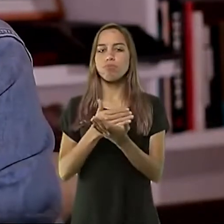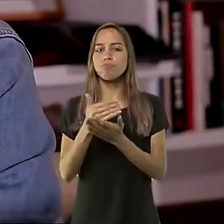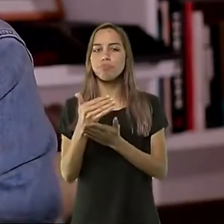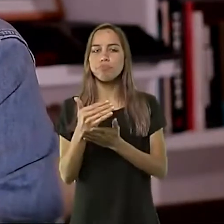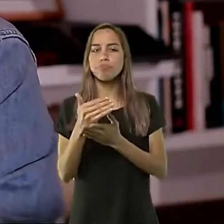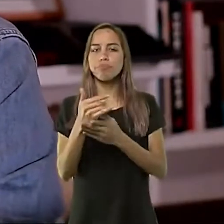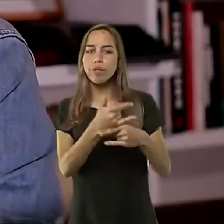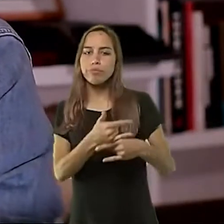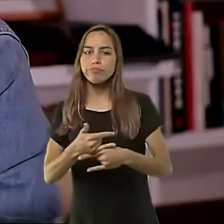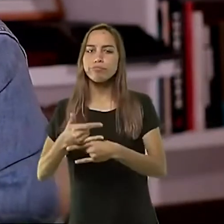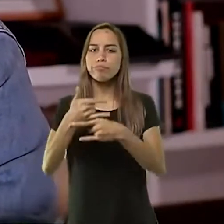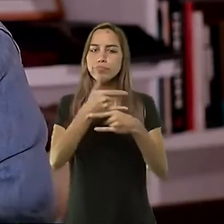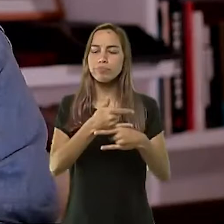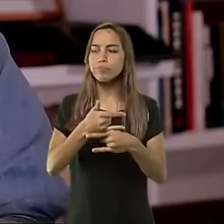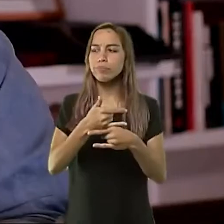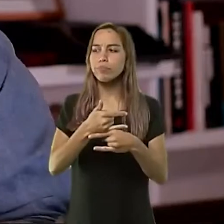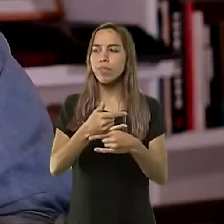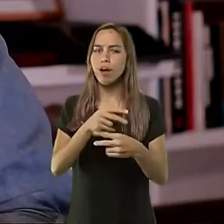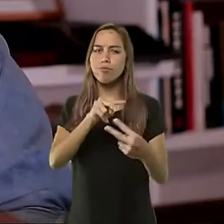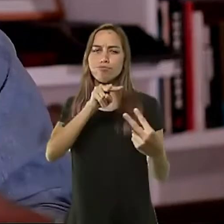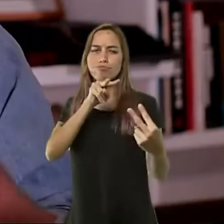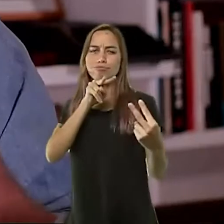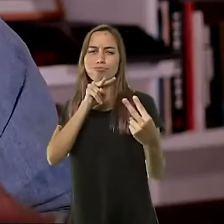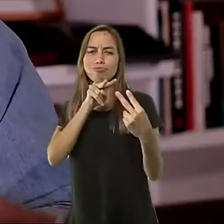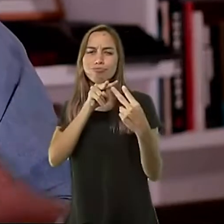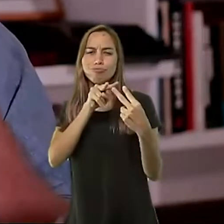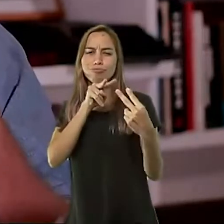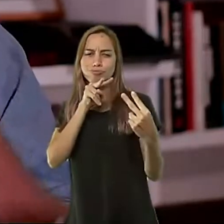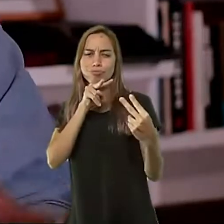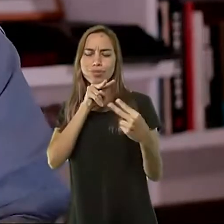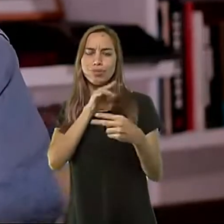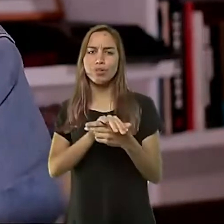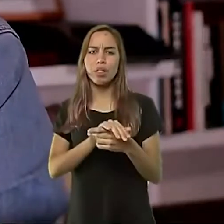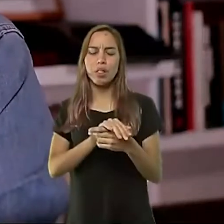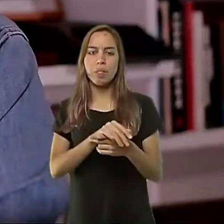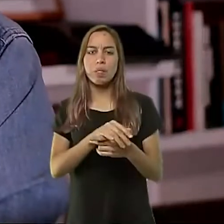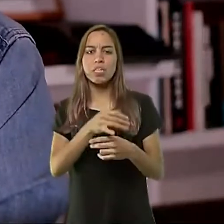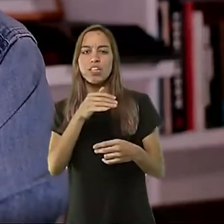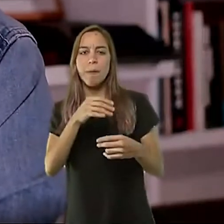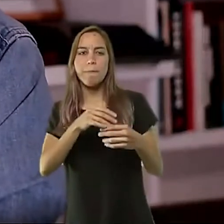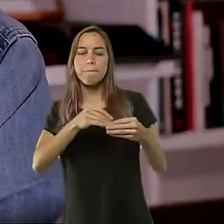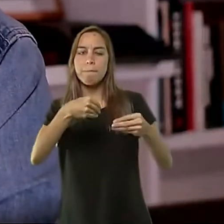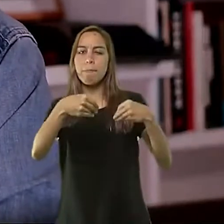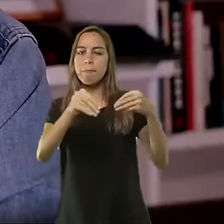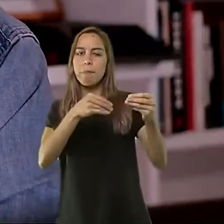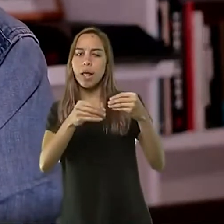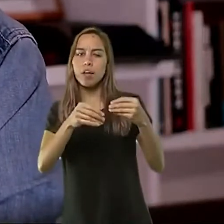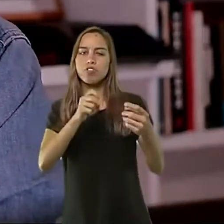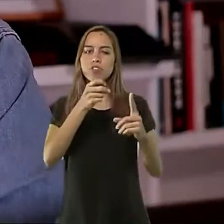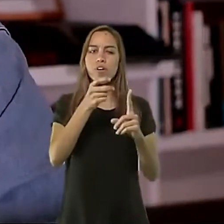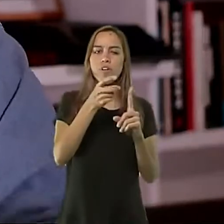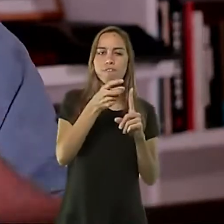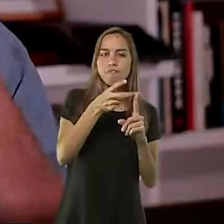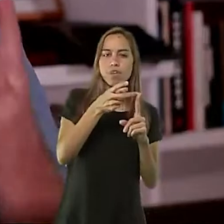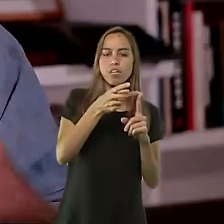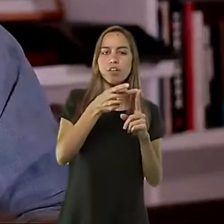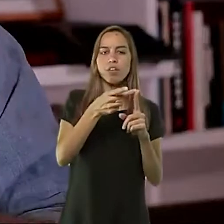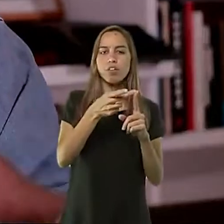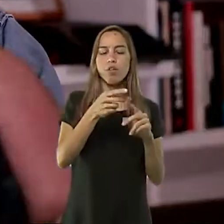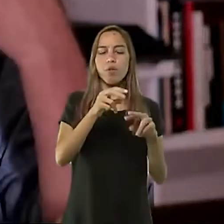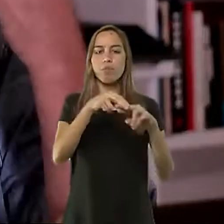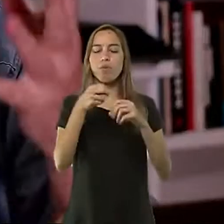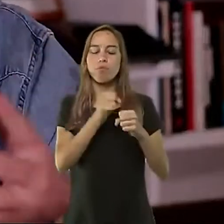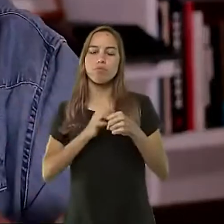digamos, de plástico, vidro e outras coisas que a pandemia nos lançou através dos